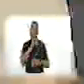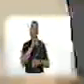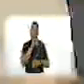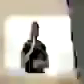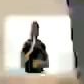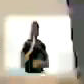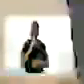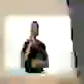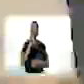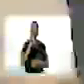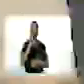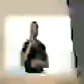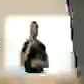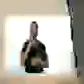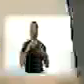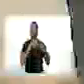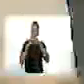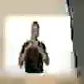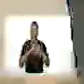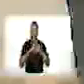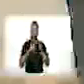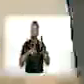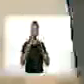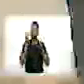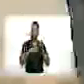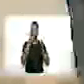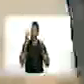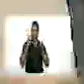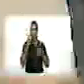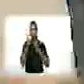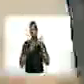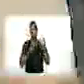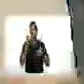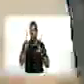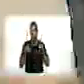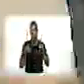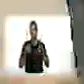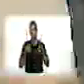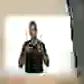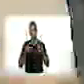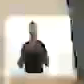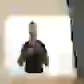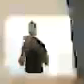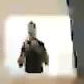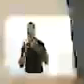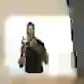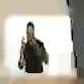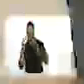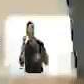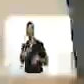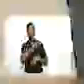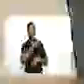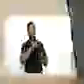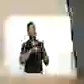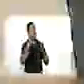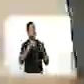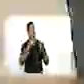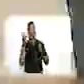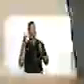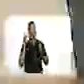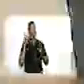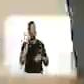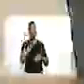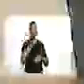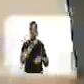que que acontece o camião ali passa duas vezes são poucos lugares da cidade que o caminhão passa duas vezes ali é um lugar que passa duas vezes